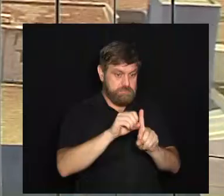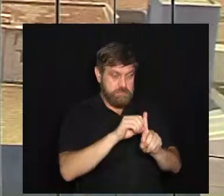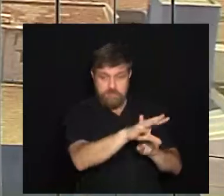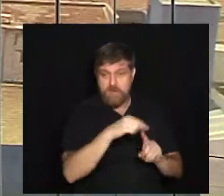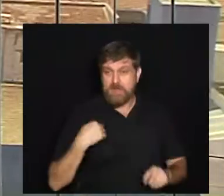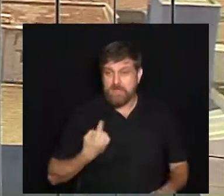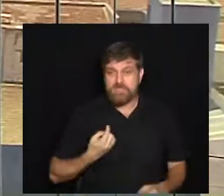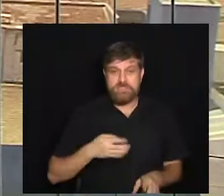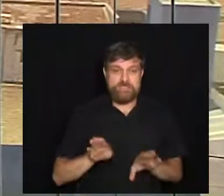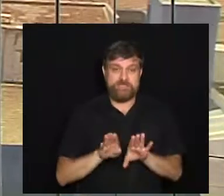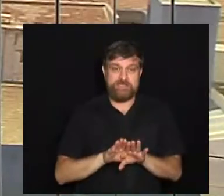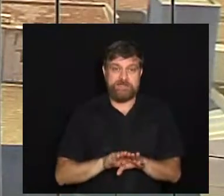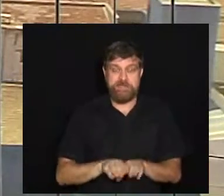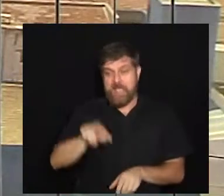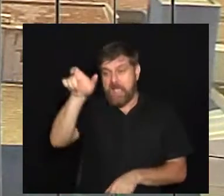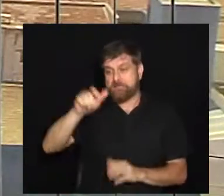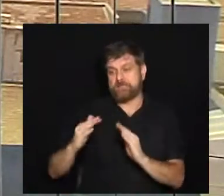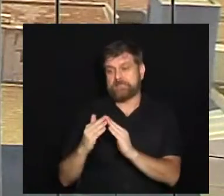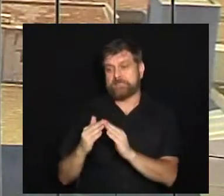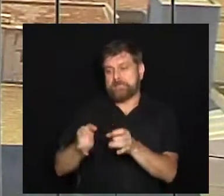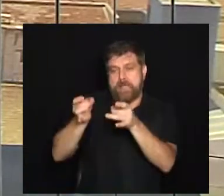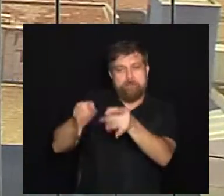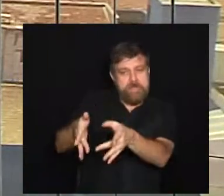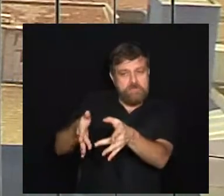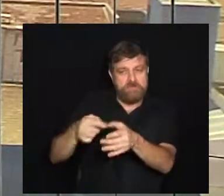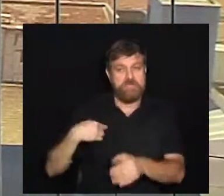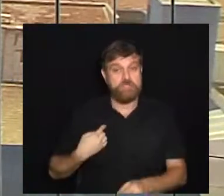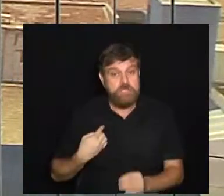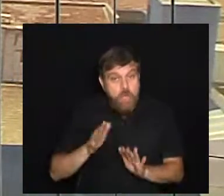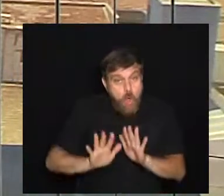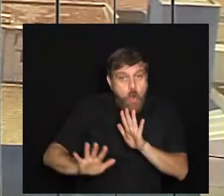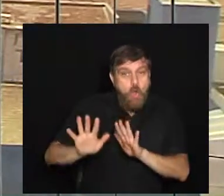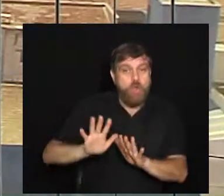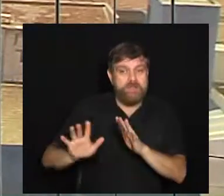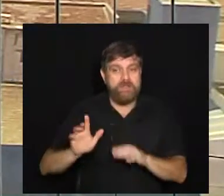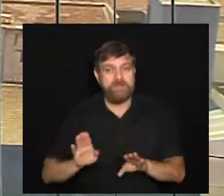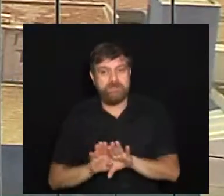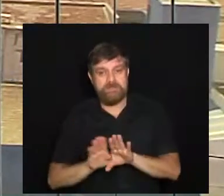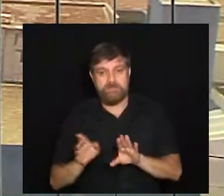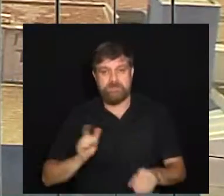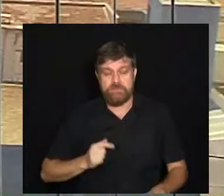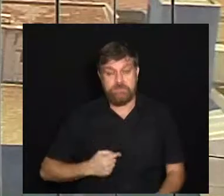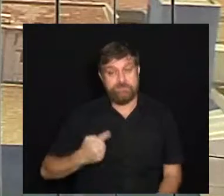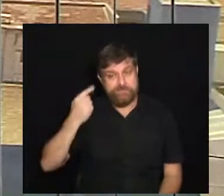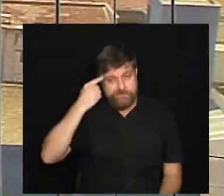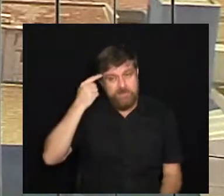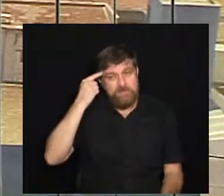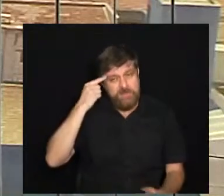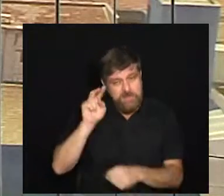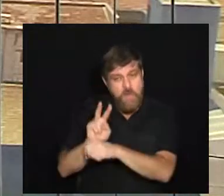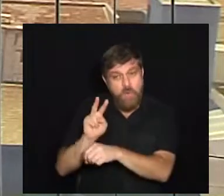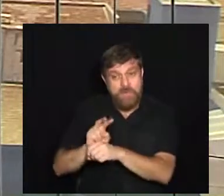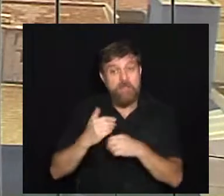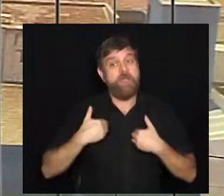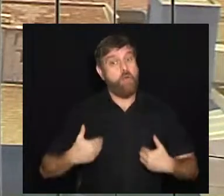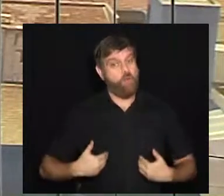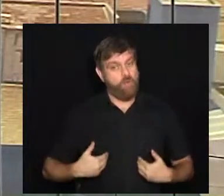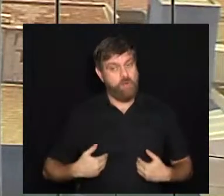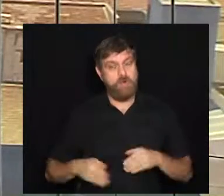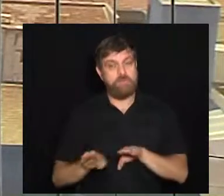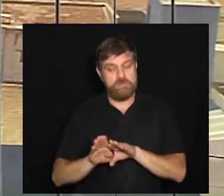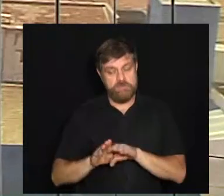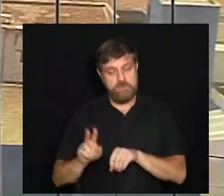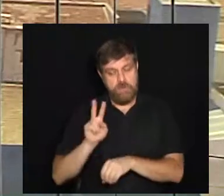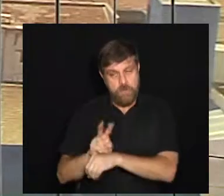vírus né lógico nós não queremos também abandonar as pessoas em suas casas né a gente tem que ter cuidado a gente tem que cuidar da saúde mental e ao mesmo tempo cuidar da saúde do corpo a